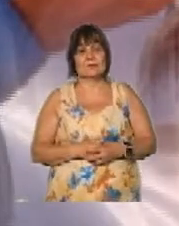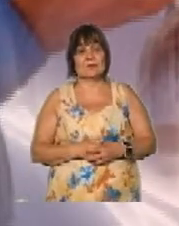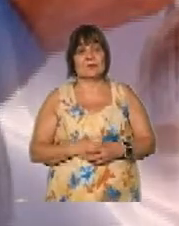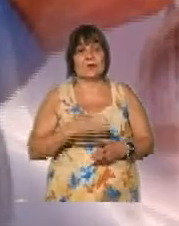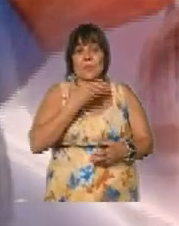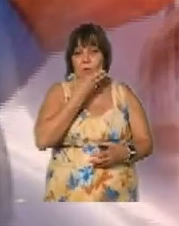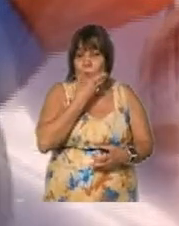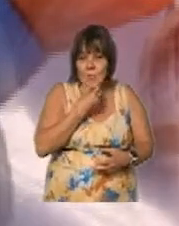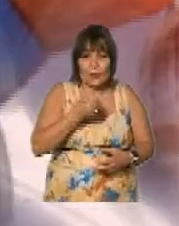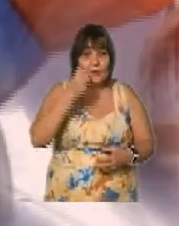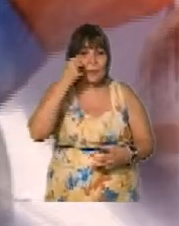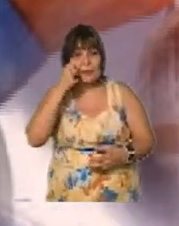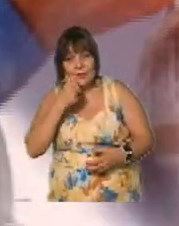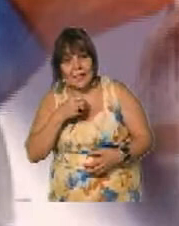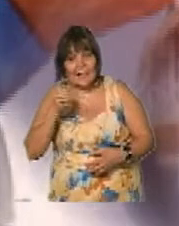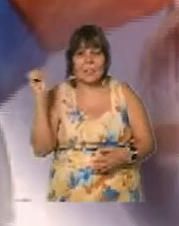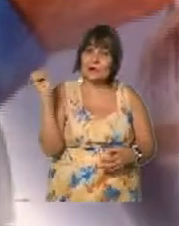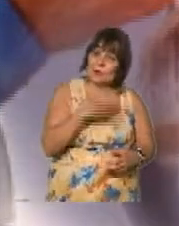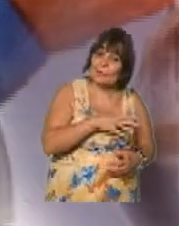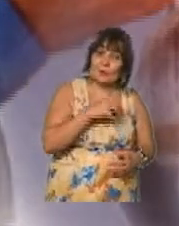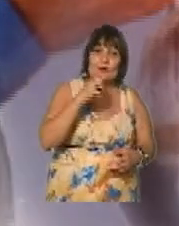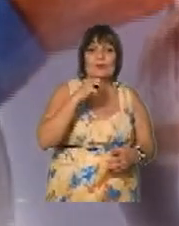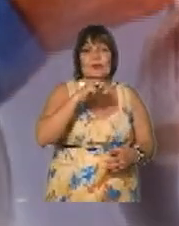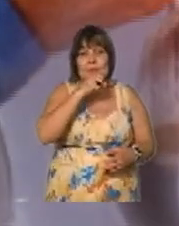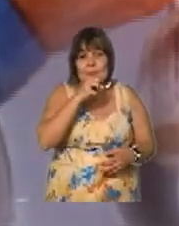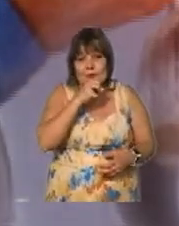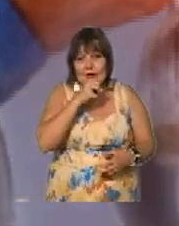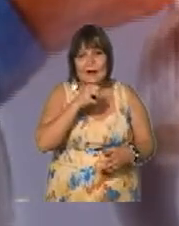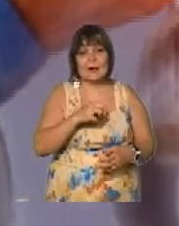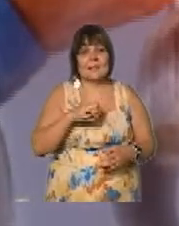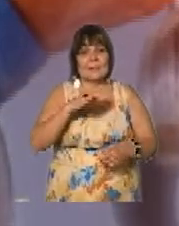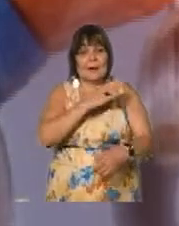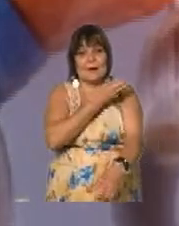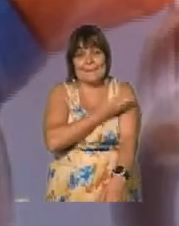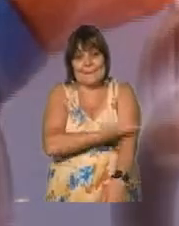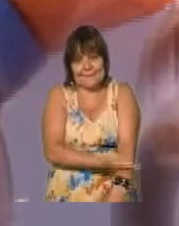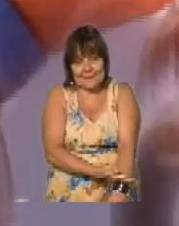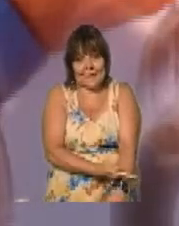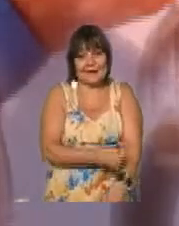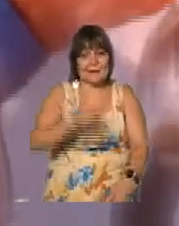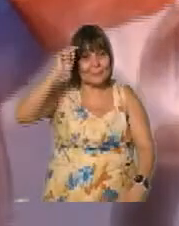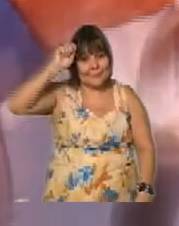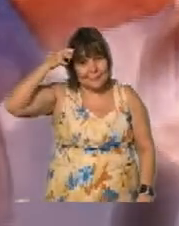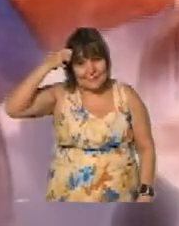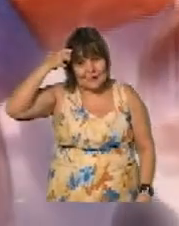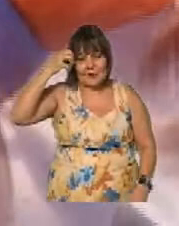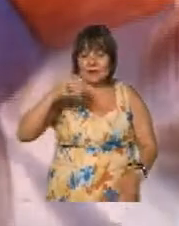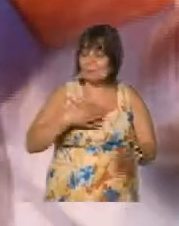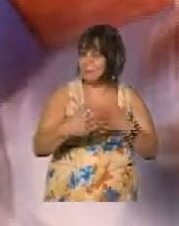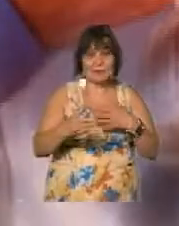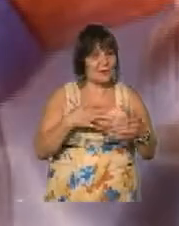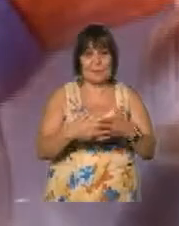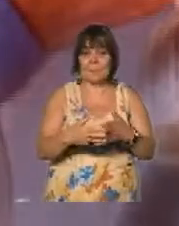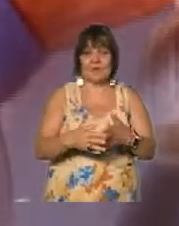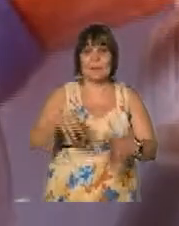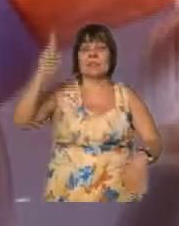novo, velho, rico, pobre, branco, negro, não importa, a todos nós que somos corpo de Cristo,